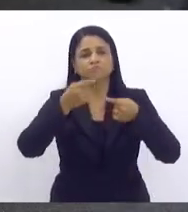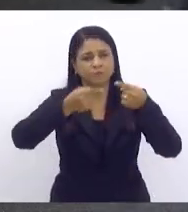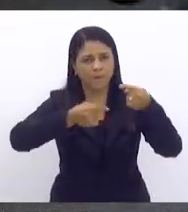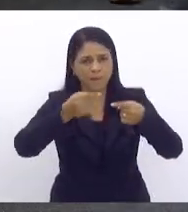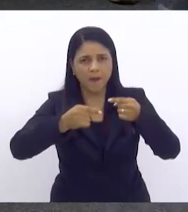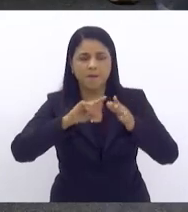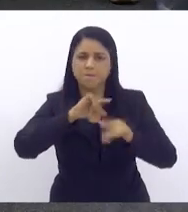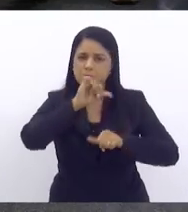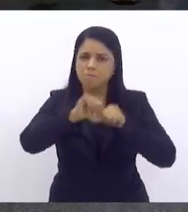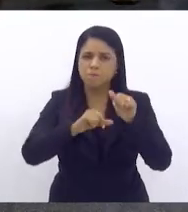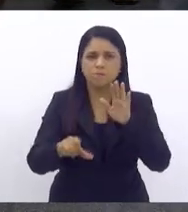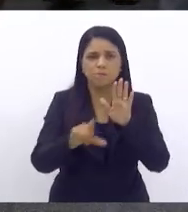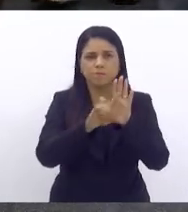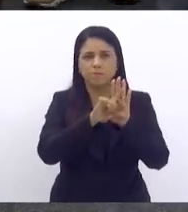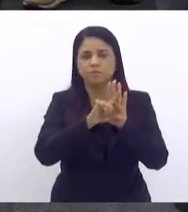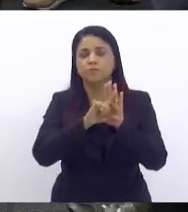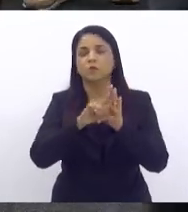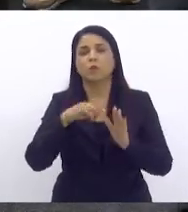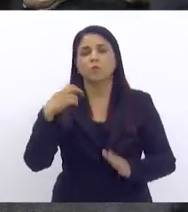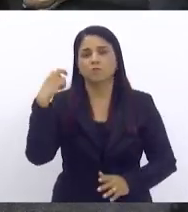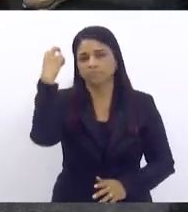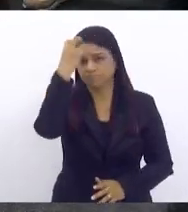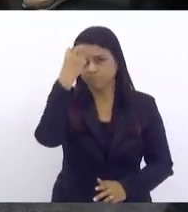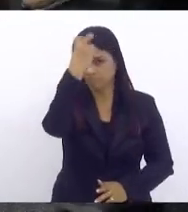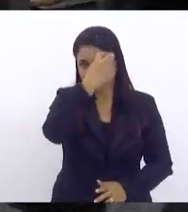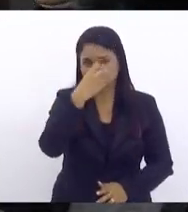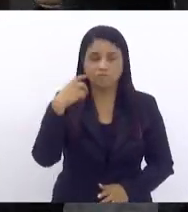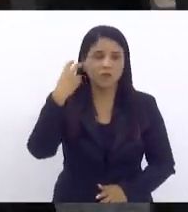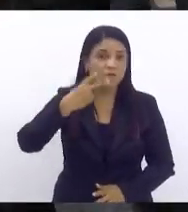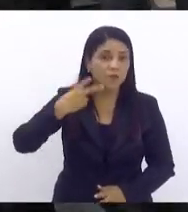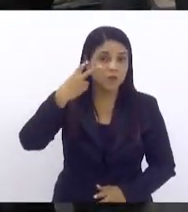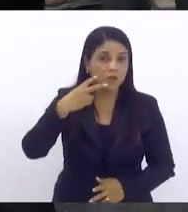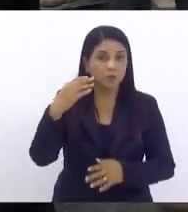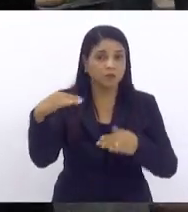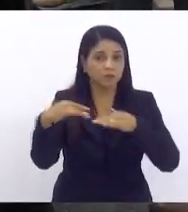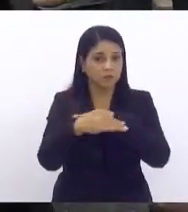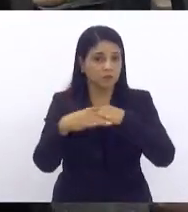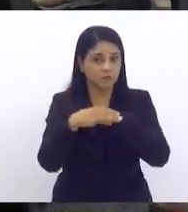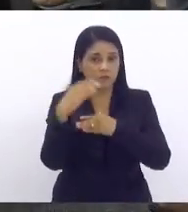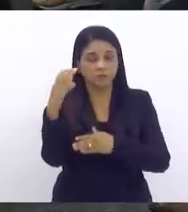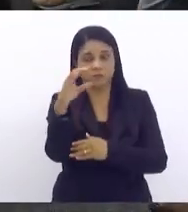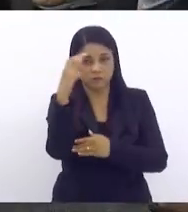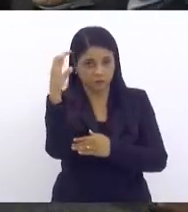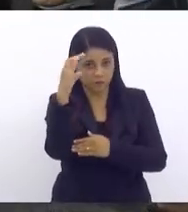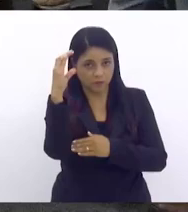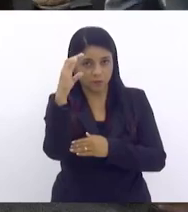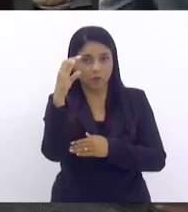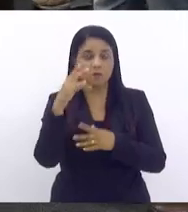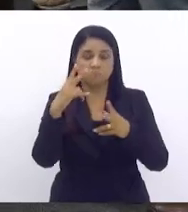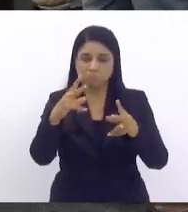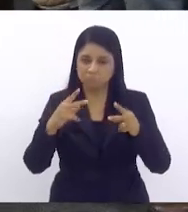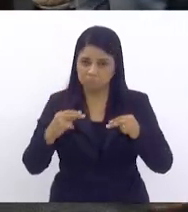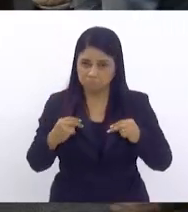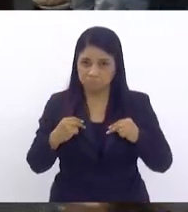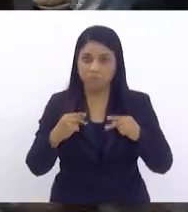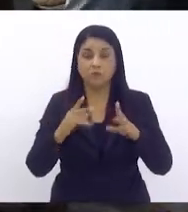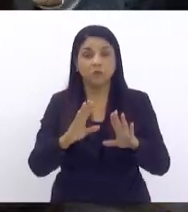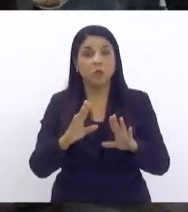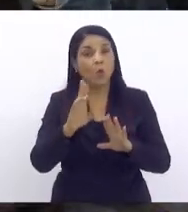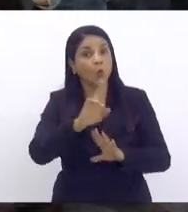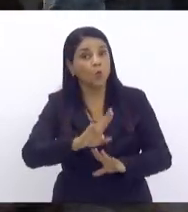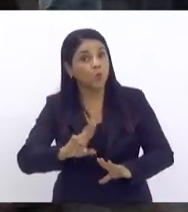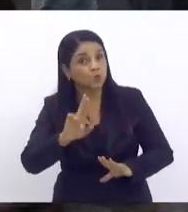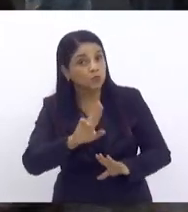iniciativas legislativas durante seu mandato como vereadora na cidade de Niterói, portanto, absolutamente meritória, desde que não utilizem